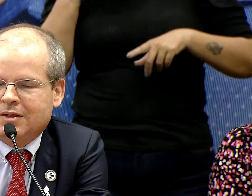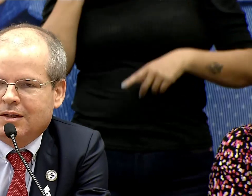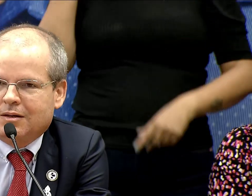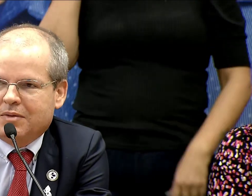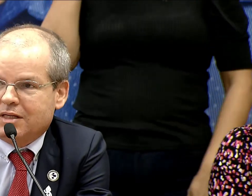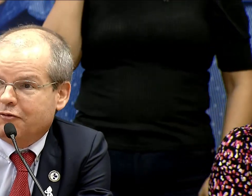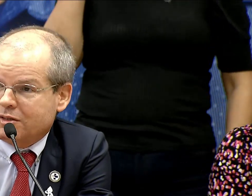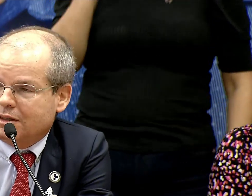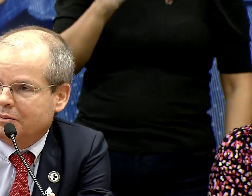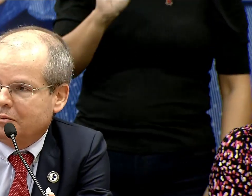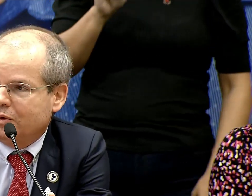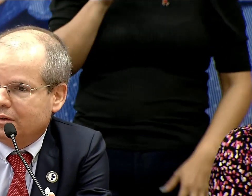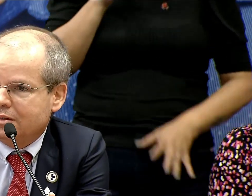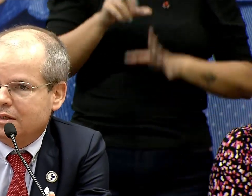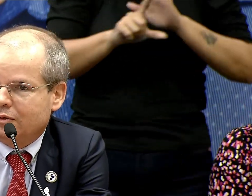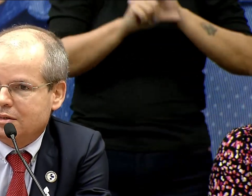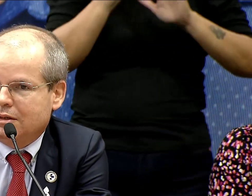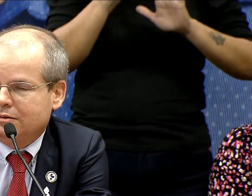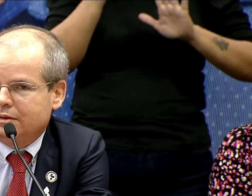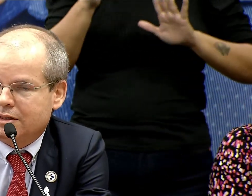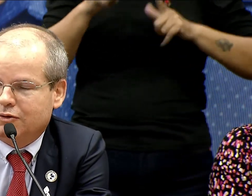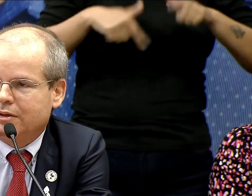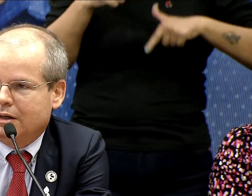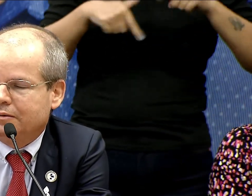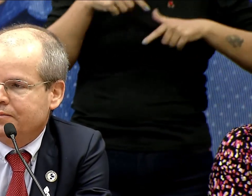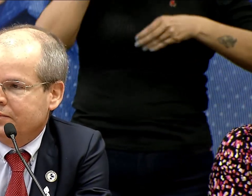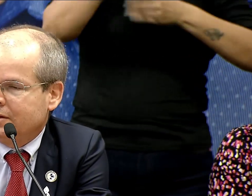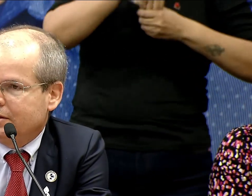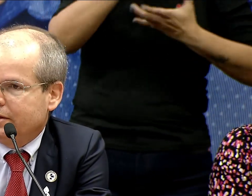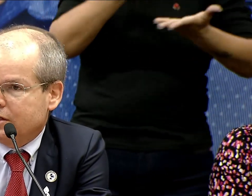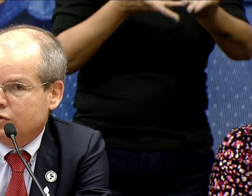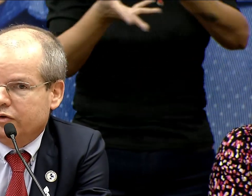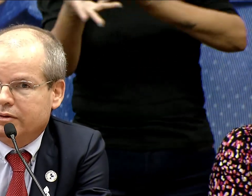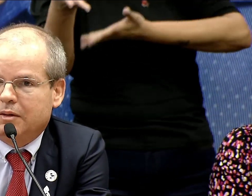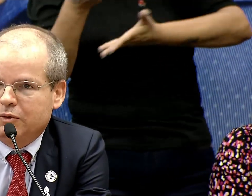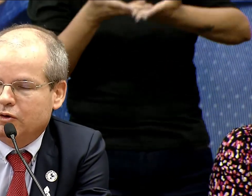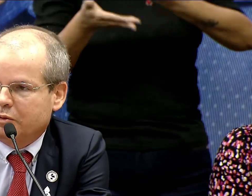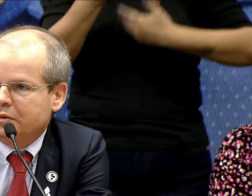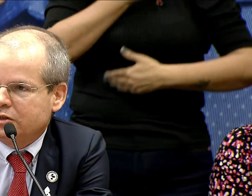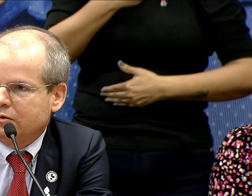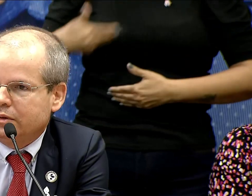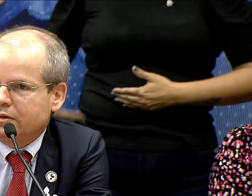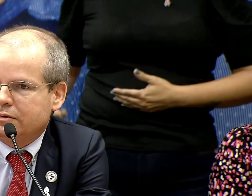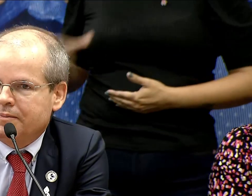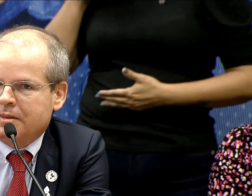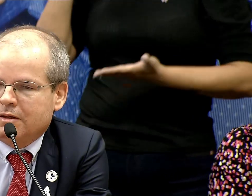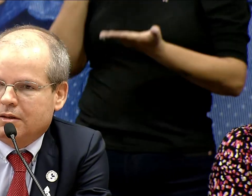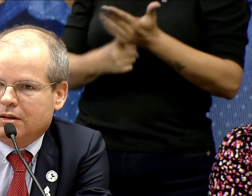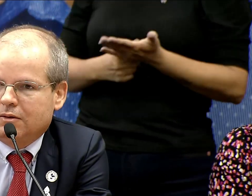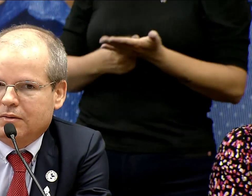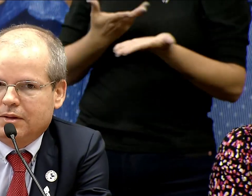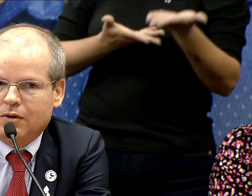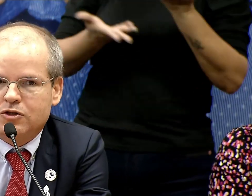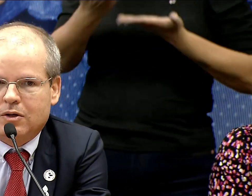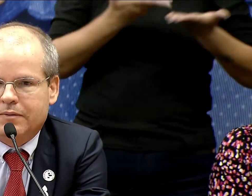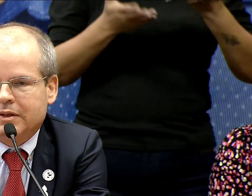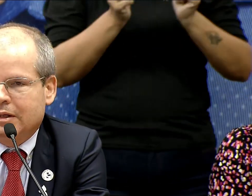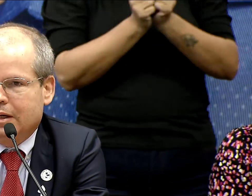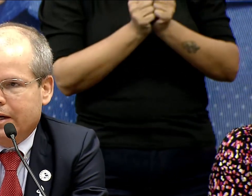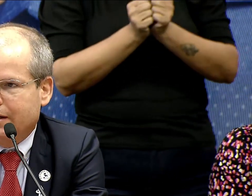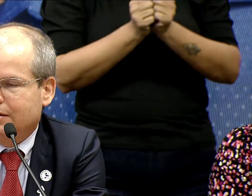consideração, mas é reforçar também a importância da atuação intersetorial, e que esse governo está muito comprometido com isso. Então, não